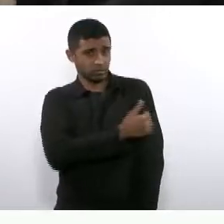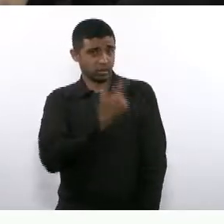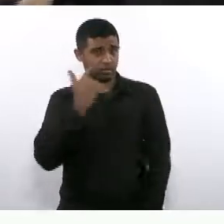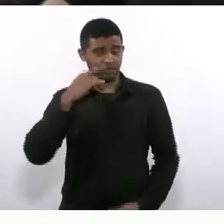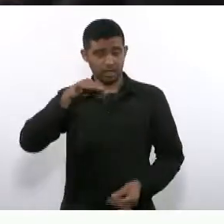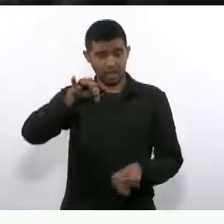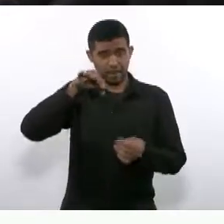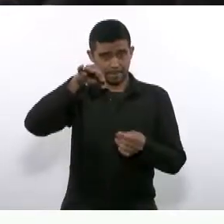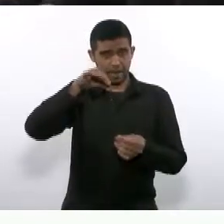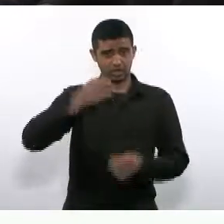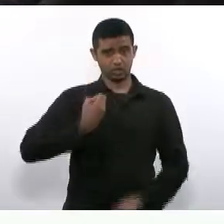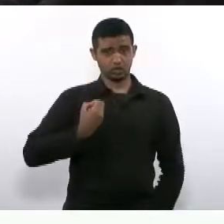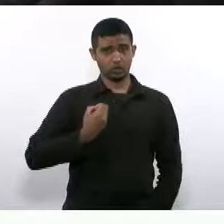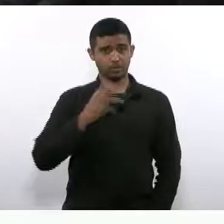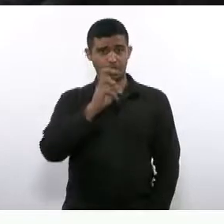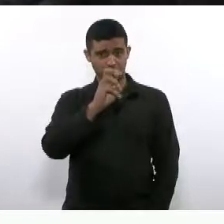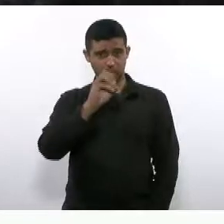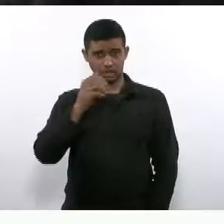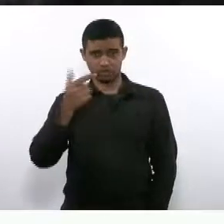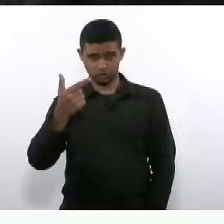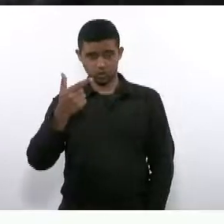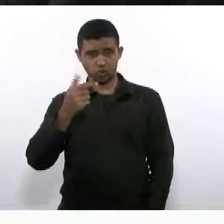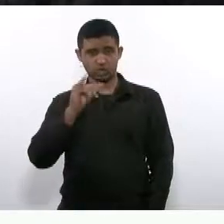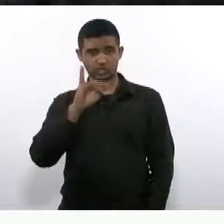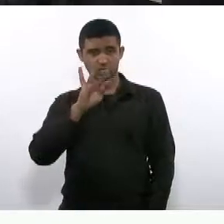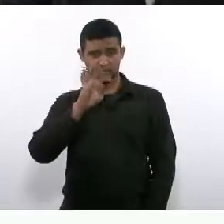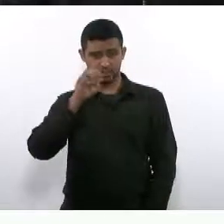página 502, no item